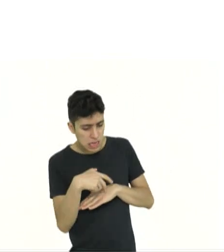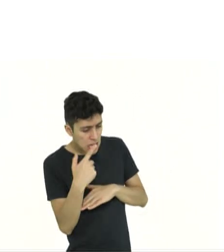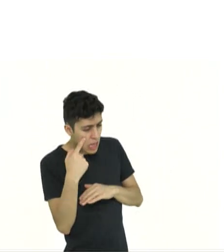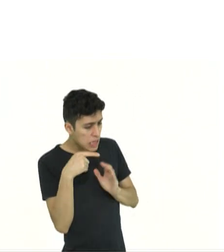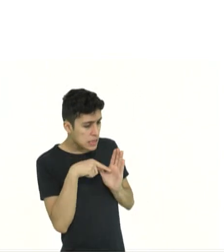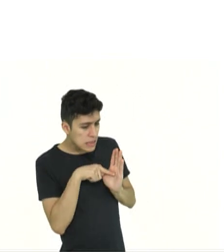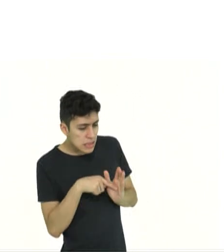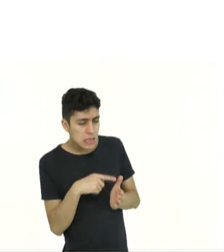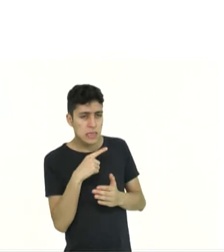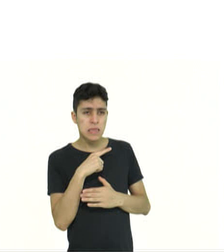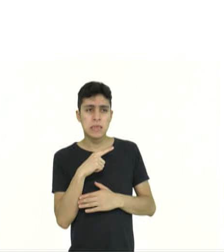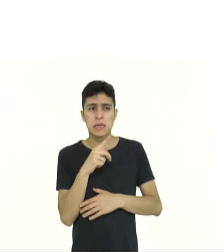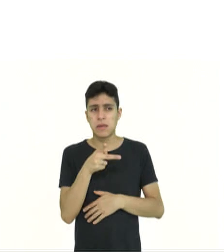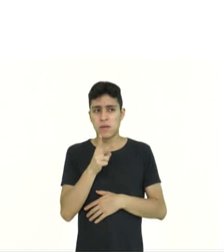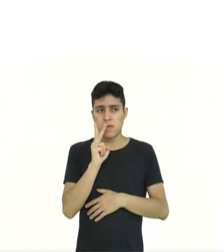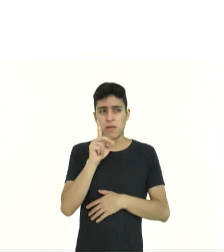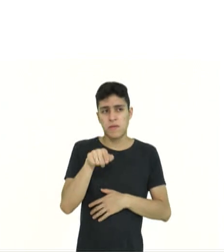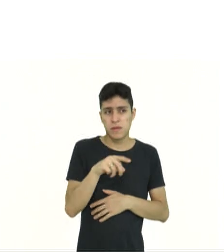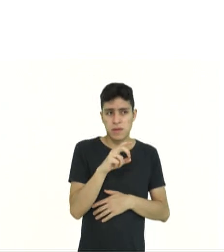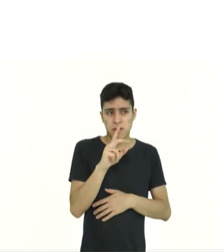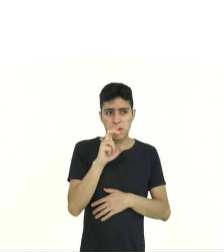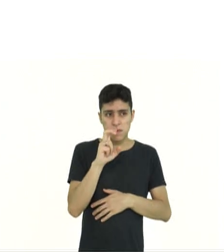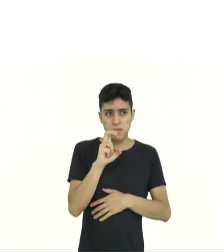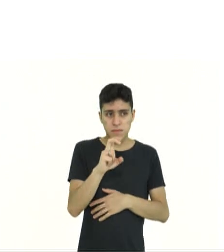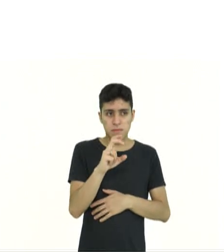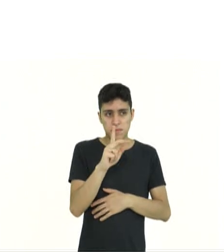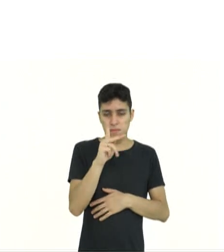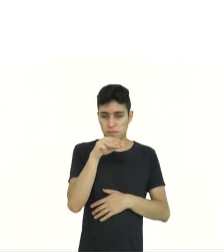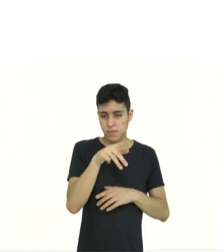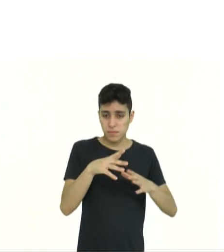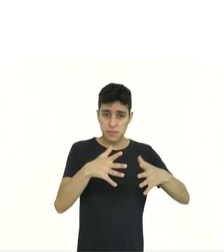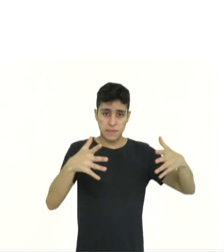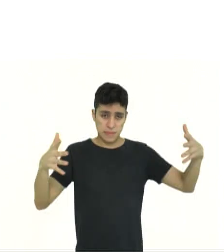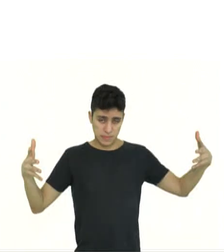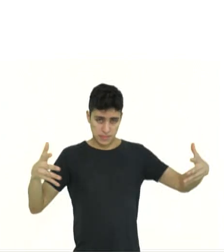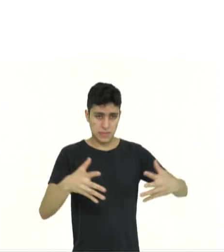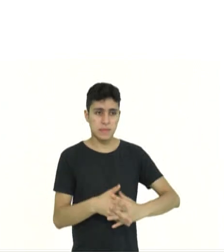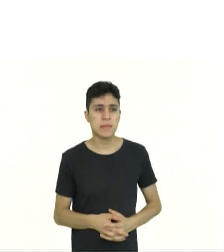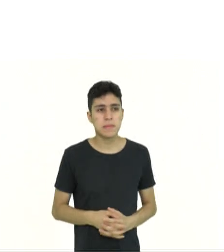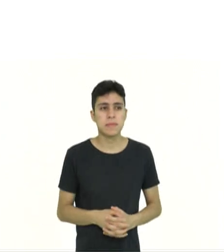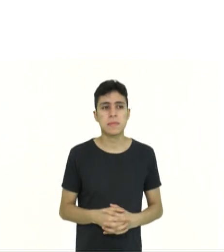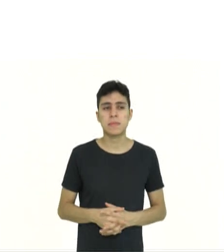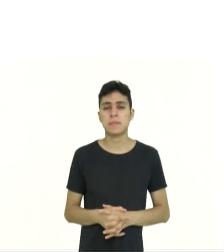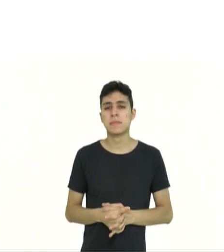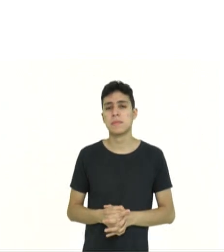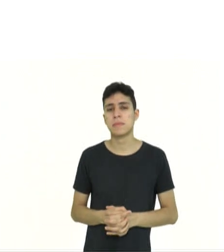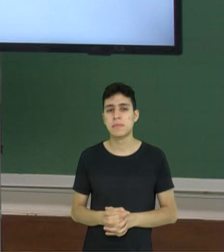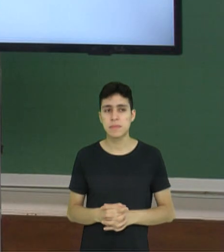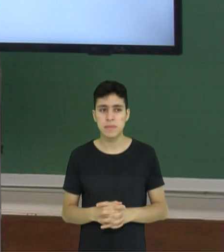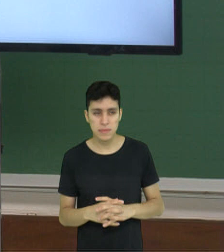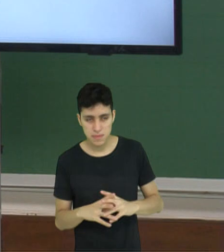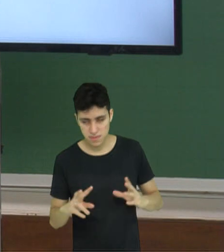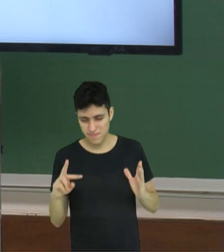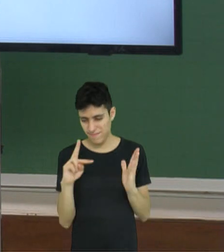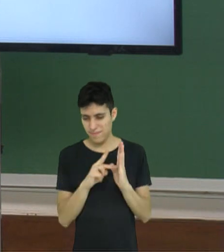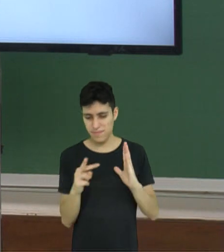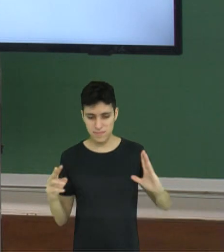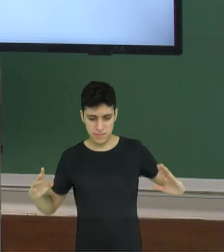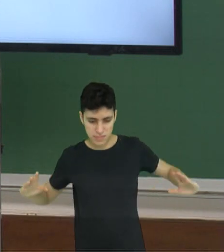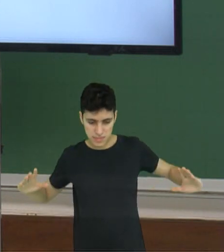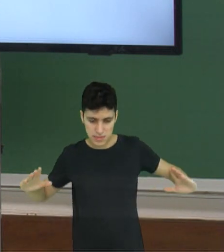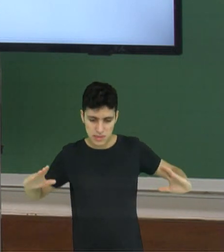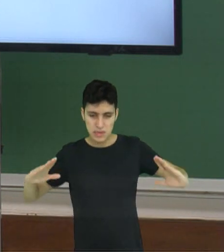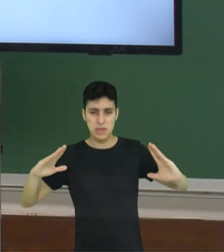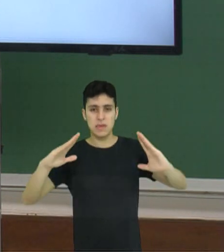tem 2,5 quilômetros de extensão. Imagina, uma cratera de um vulcão. Esses dois montes, esses 2 vulcões se